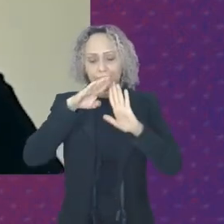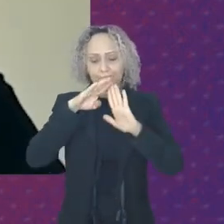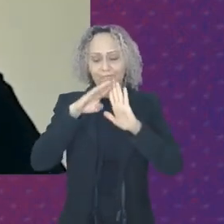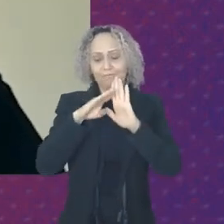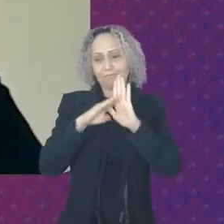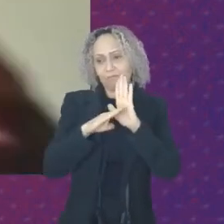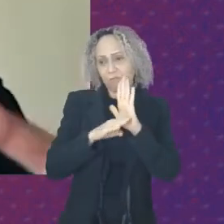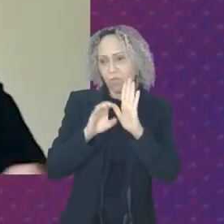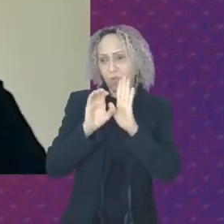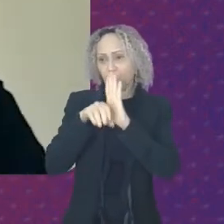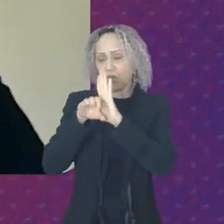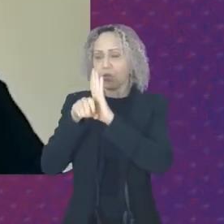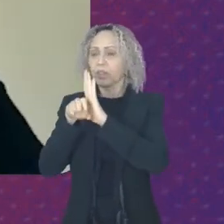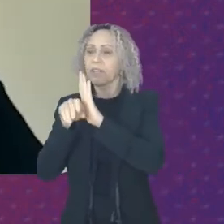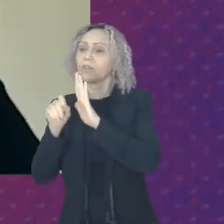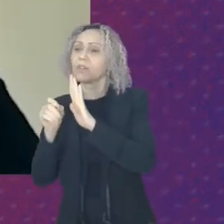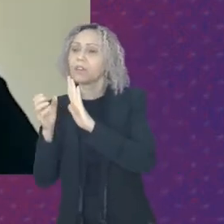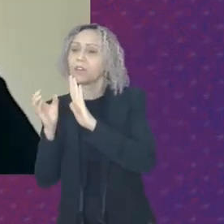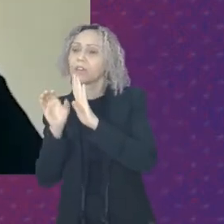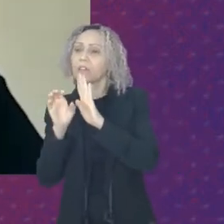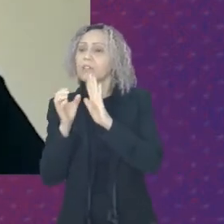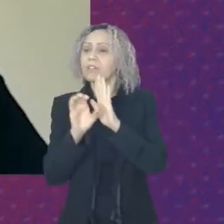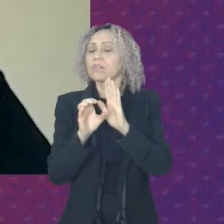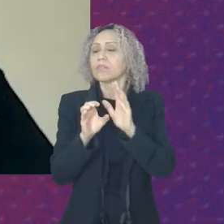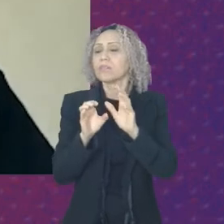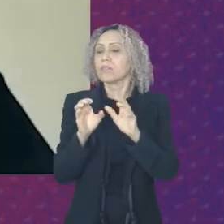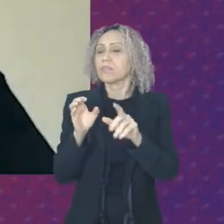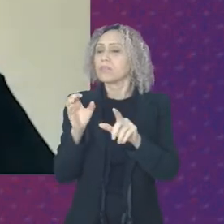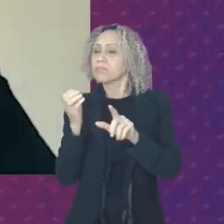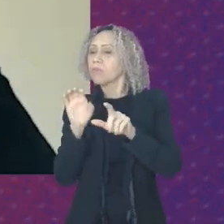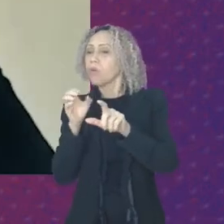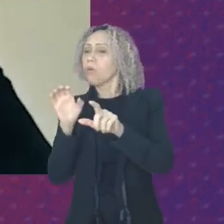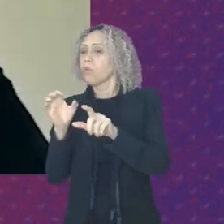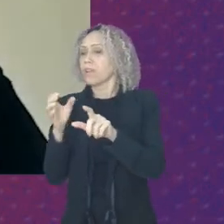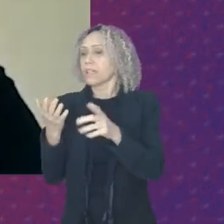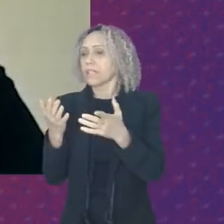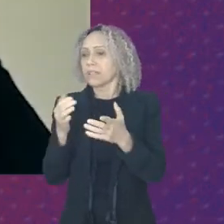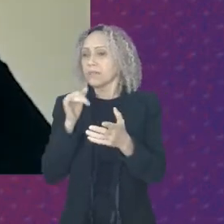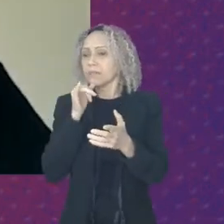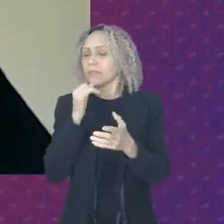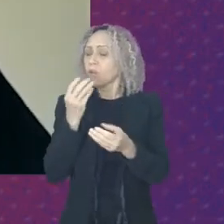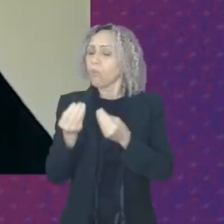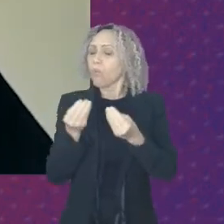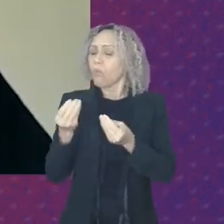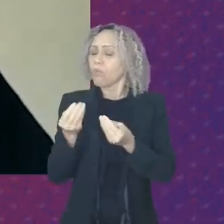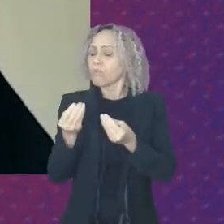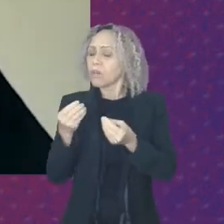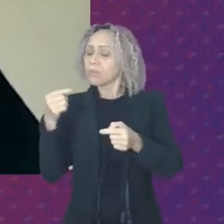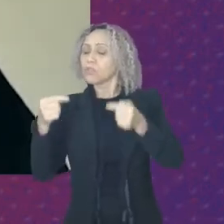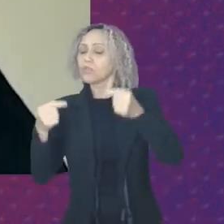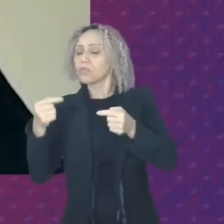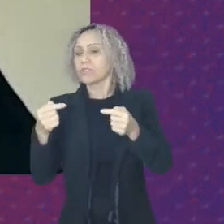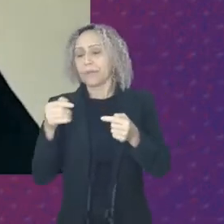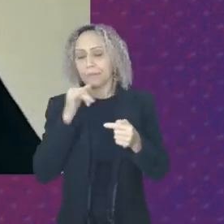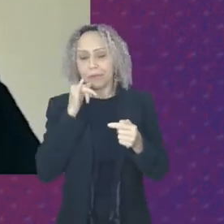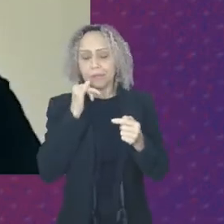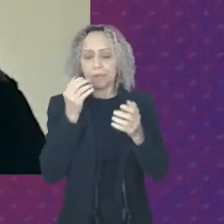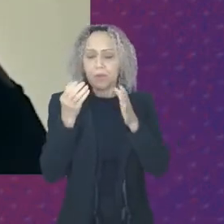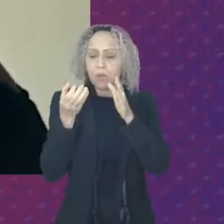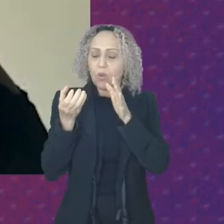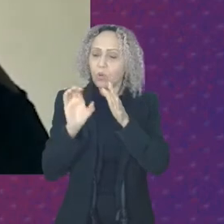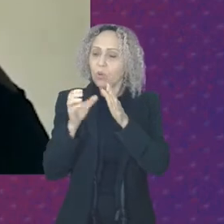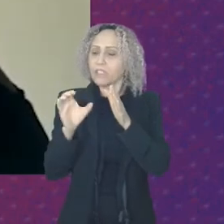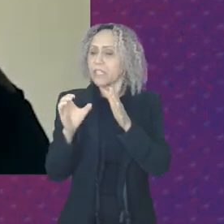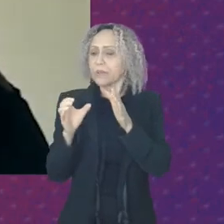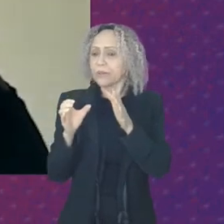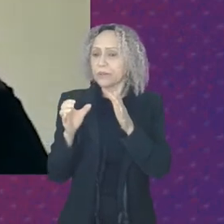político há muito tempo, isso daí é bem clichê de se tratar, mas podemos tratar o conteúdo político de interesse público em outras